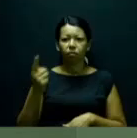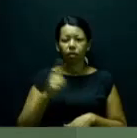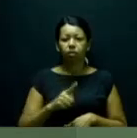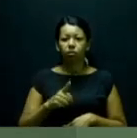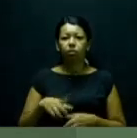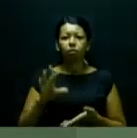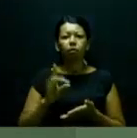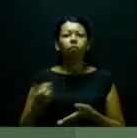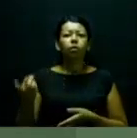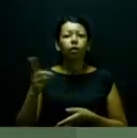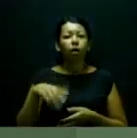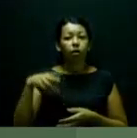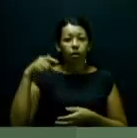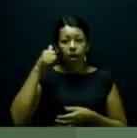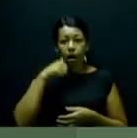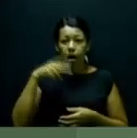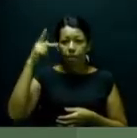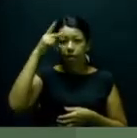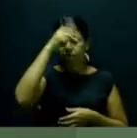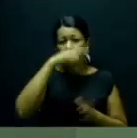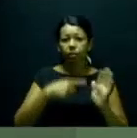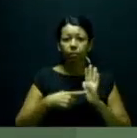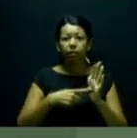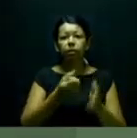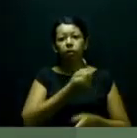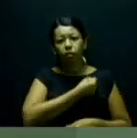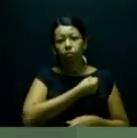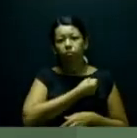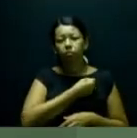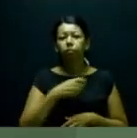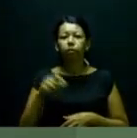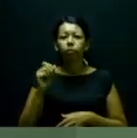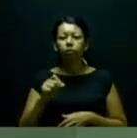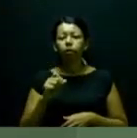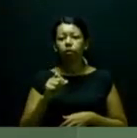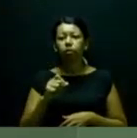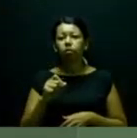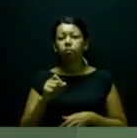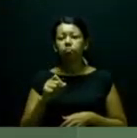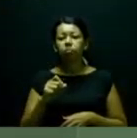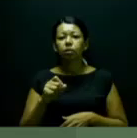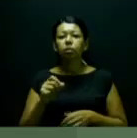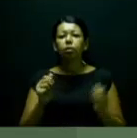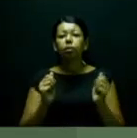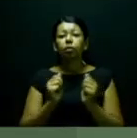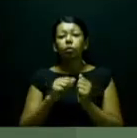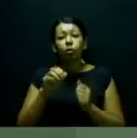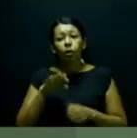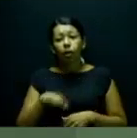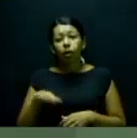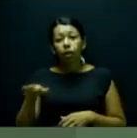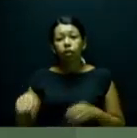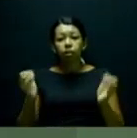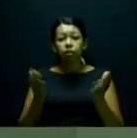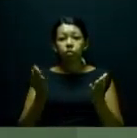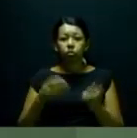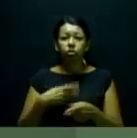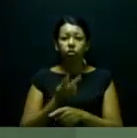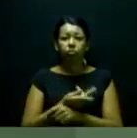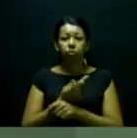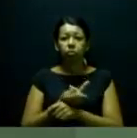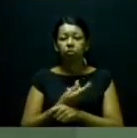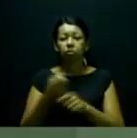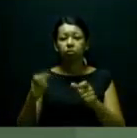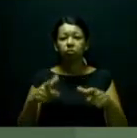da cidade chegar aqui, apresentar um número desse, com tantas crianças hoje buscando vagas em creche, e